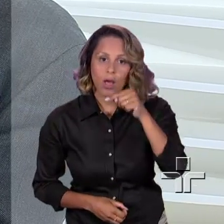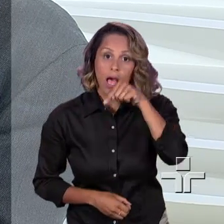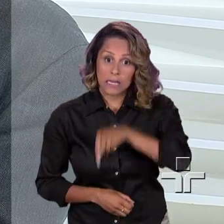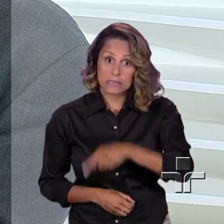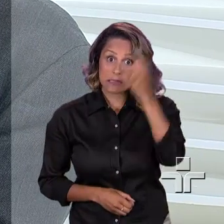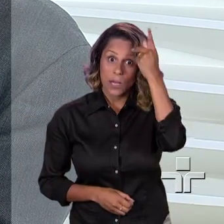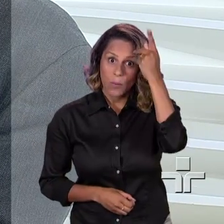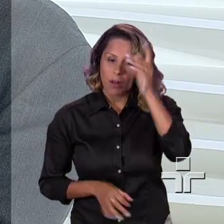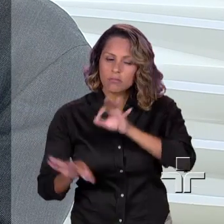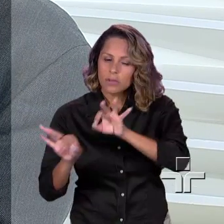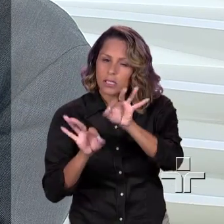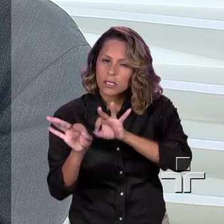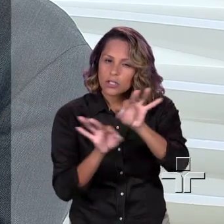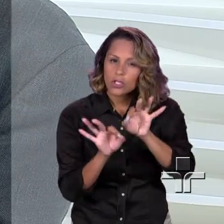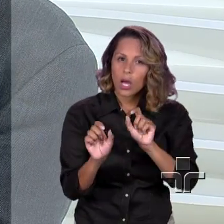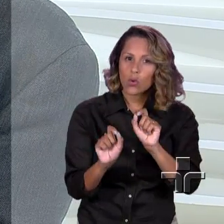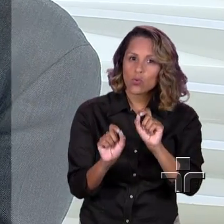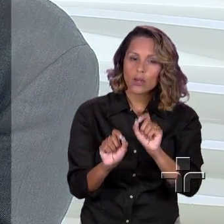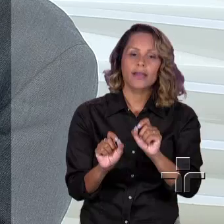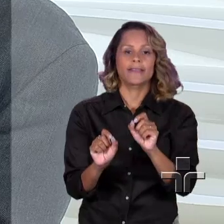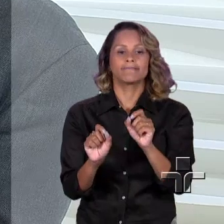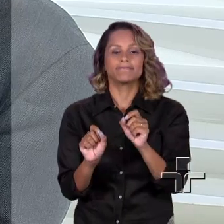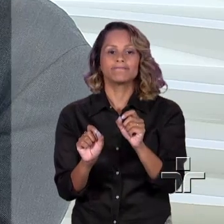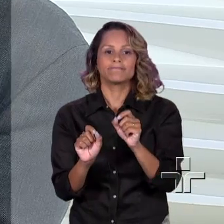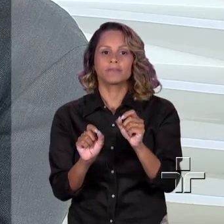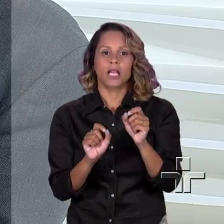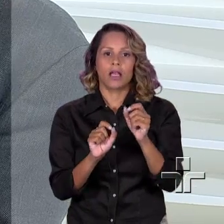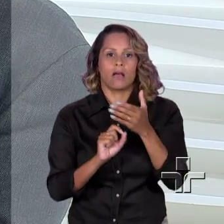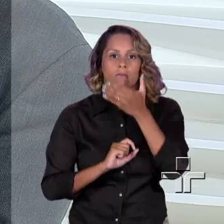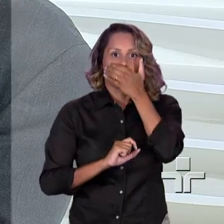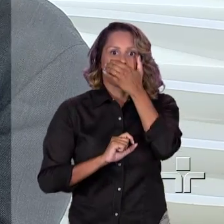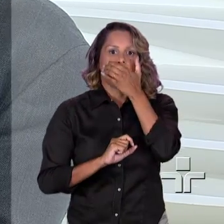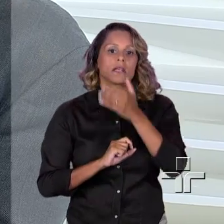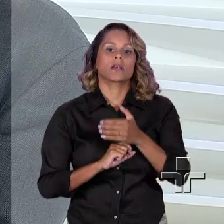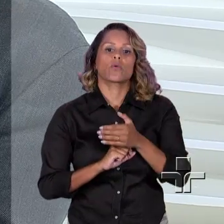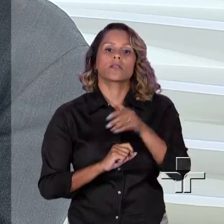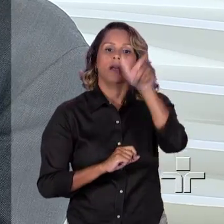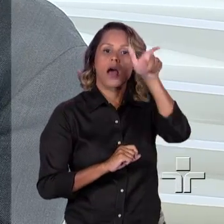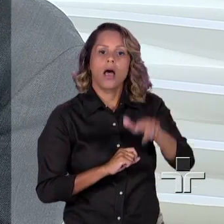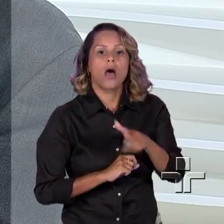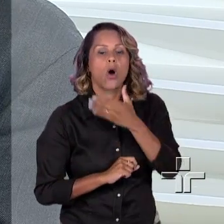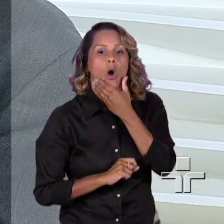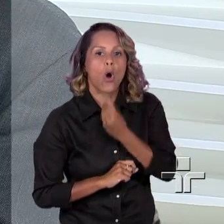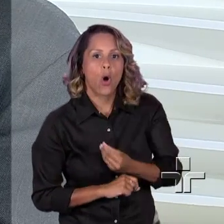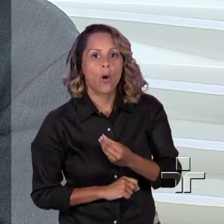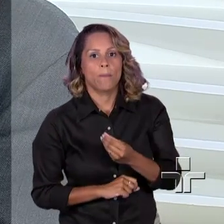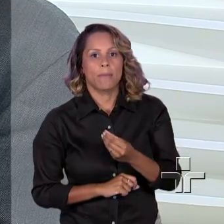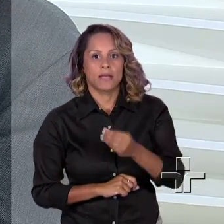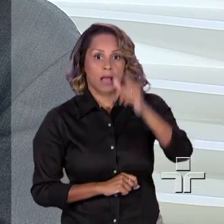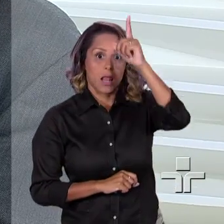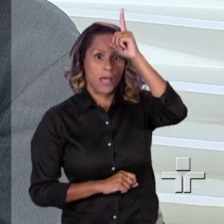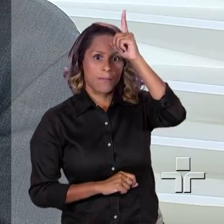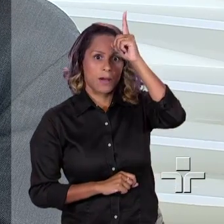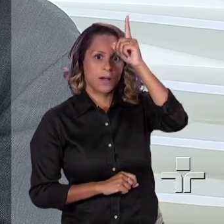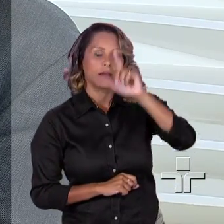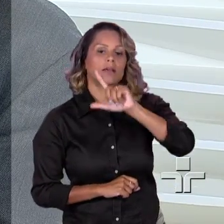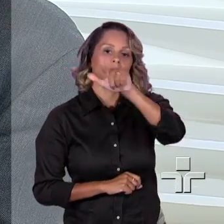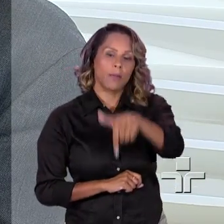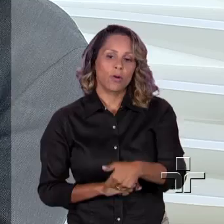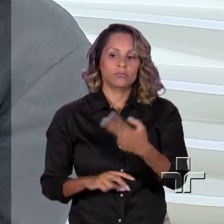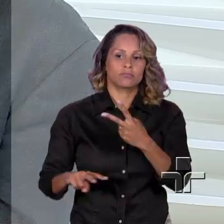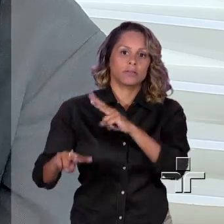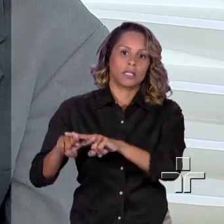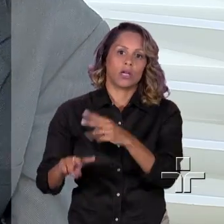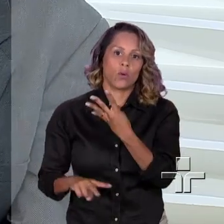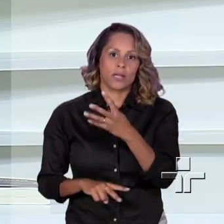planejaram a libertação, o sequestro do embaixador alemão para libertar 40 presos políticos.